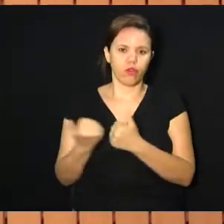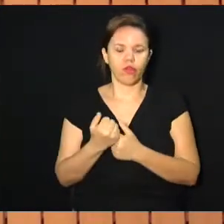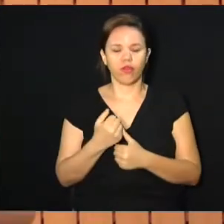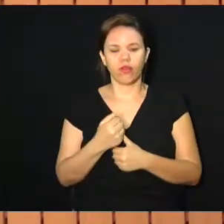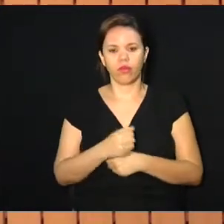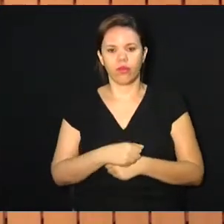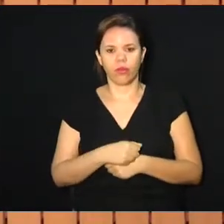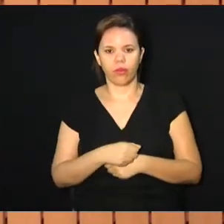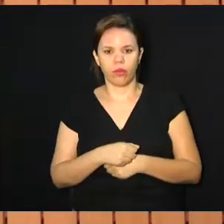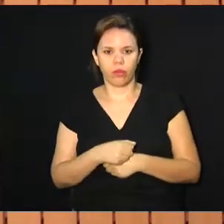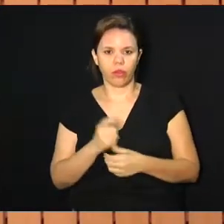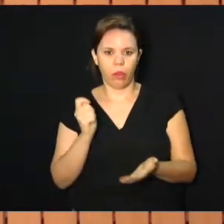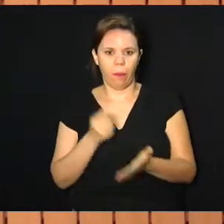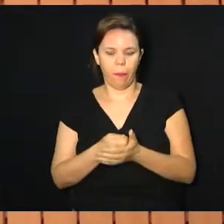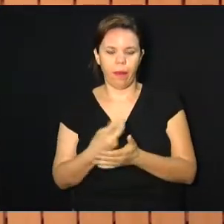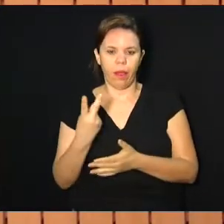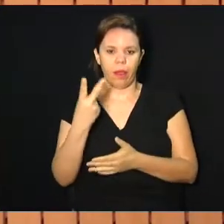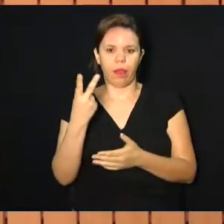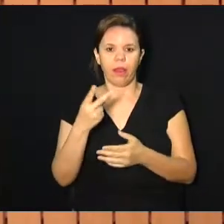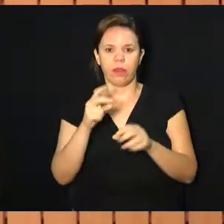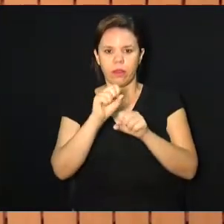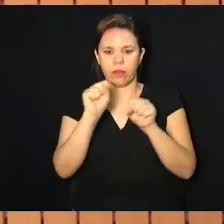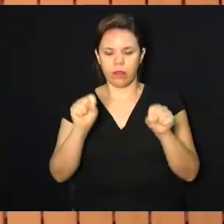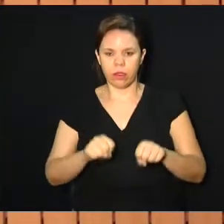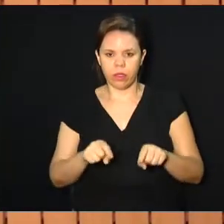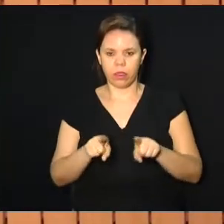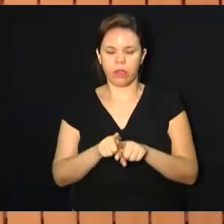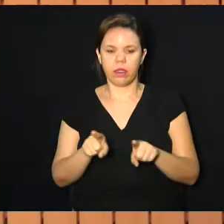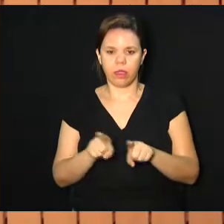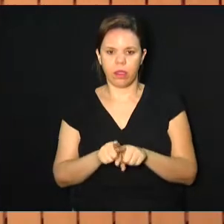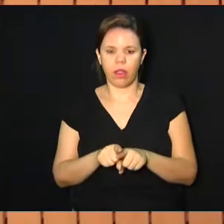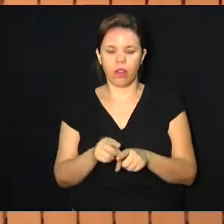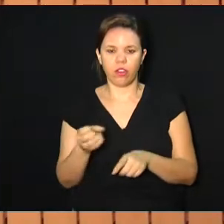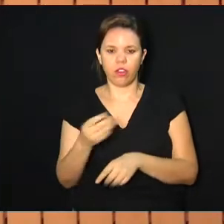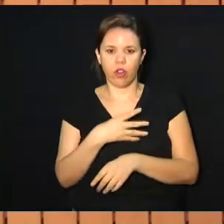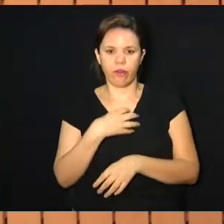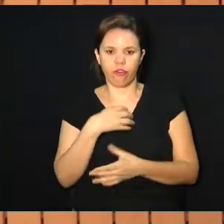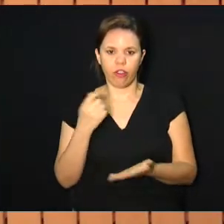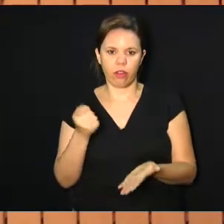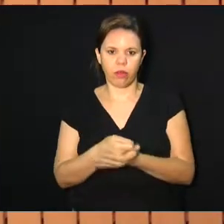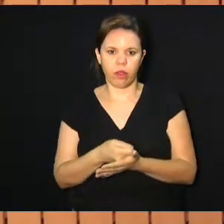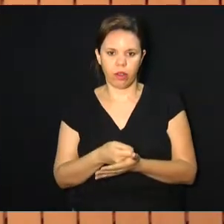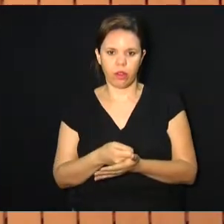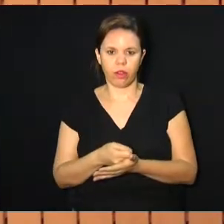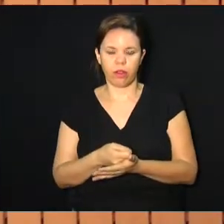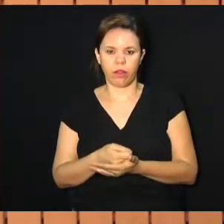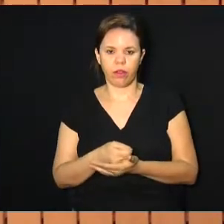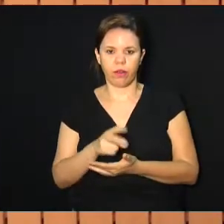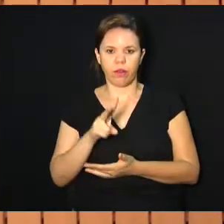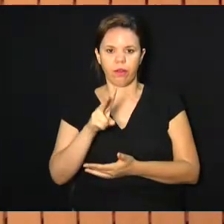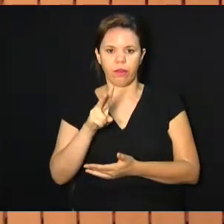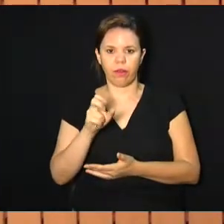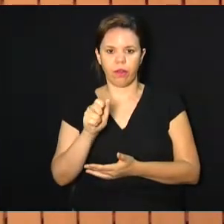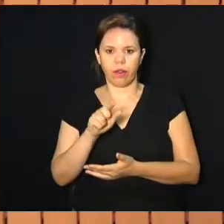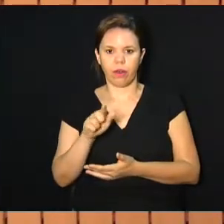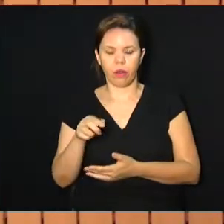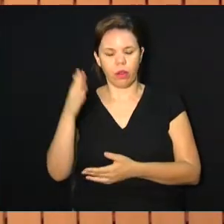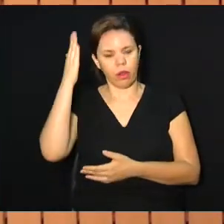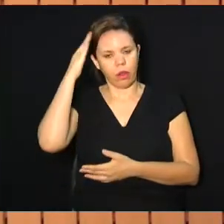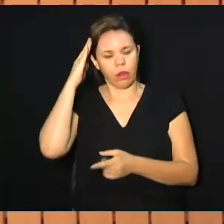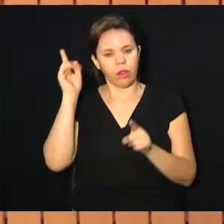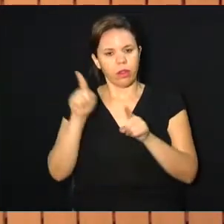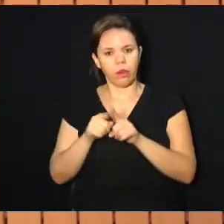transporte e tem coberto o custo do sistema como um todo. Então, você acha uma nova forma de financiar. Ivaiporã, que é a maior do Paraná, eu visitei no Bicicultura